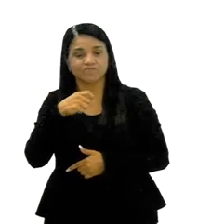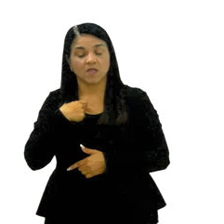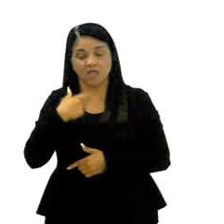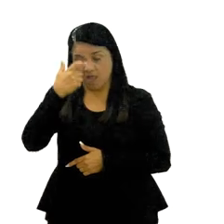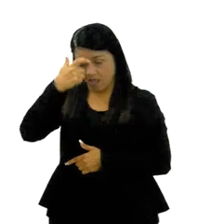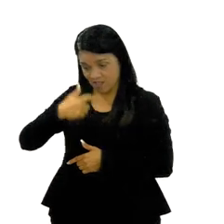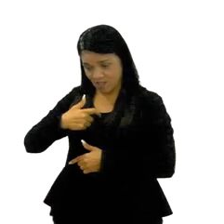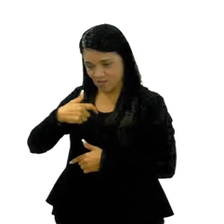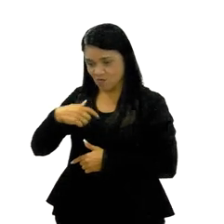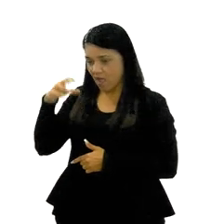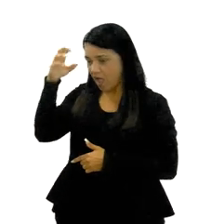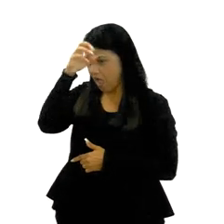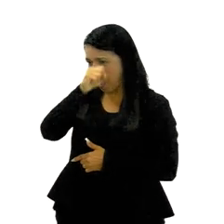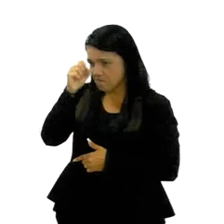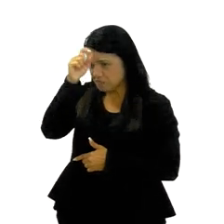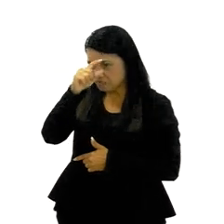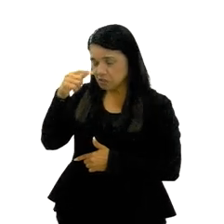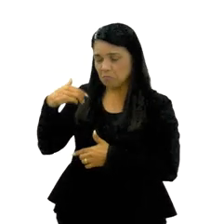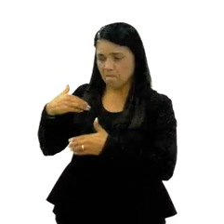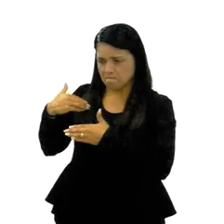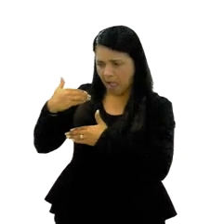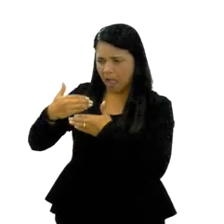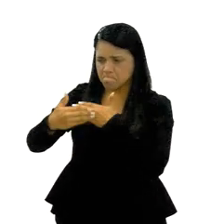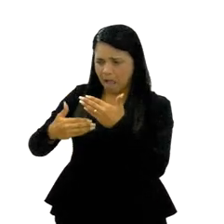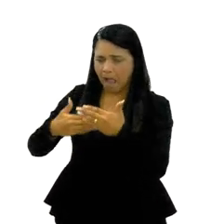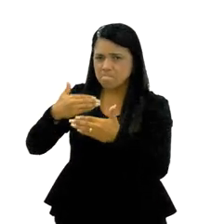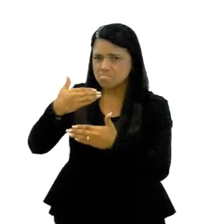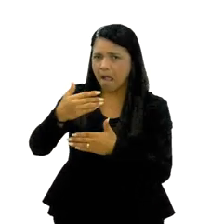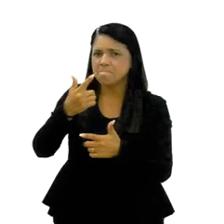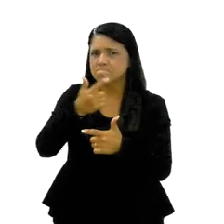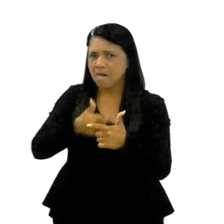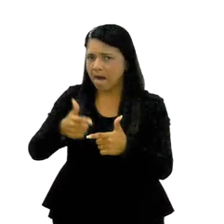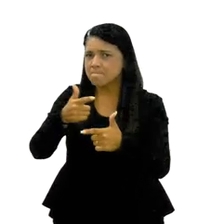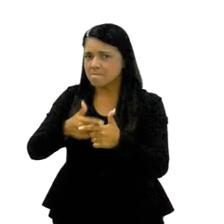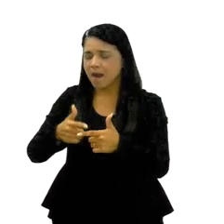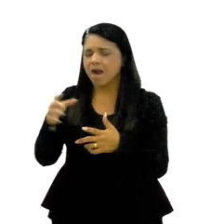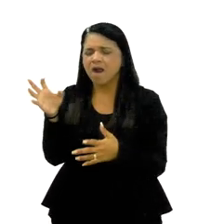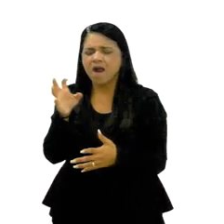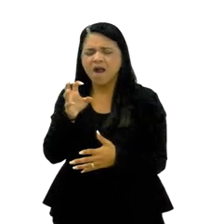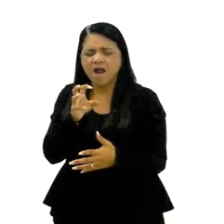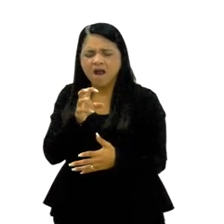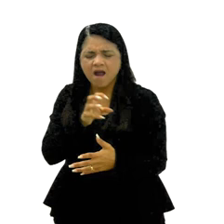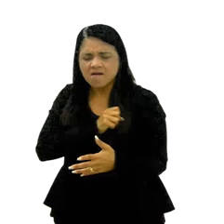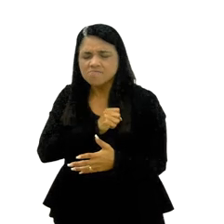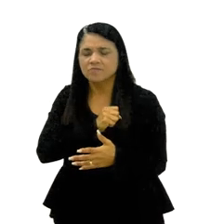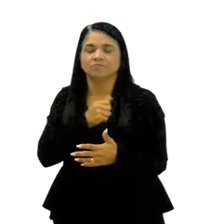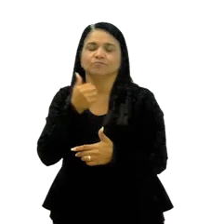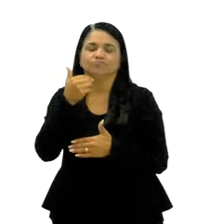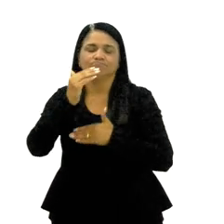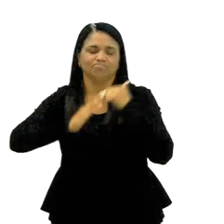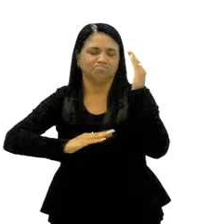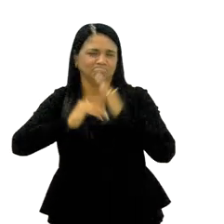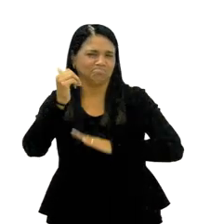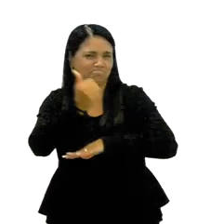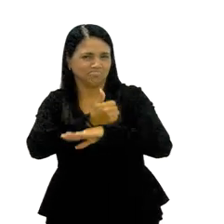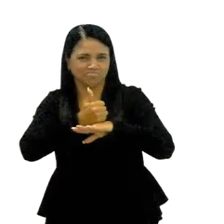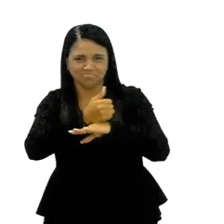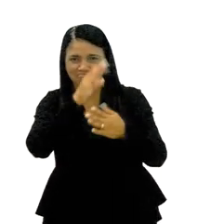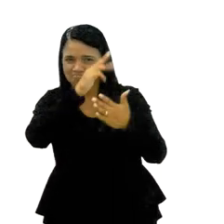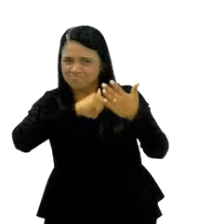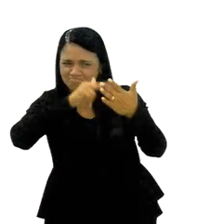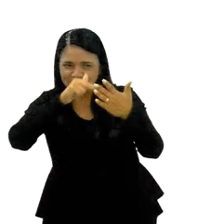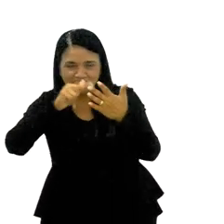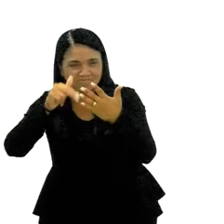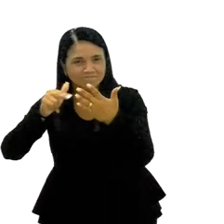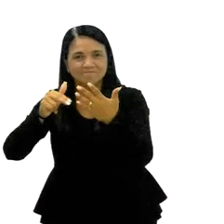que aprendeu com os tropeços. É um cara que ama aquilo que faz. Eu sou apaixonado pela